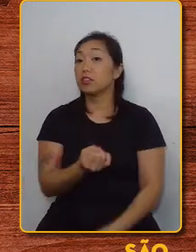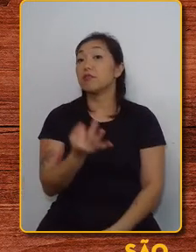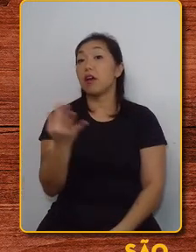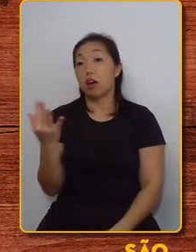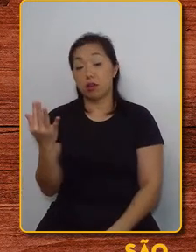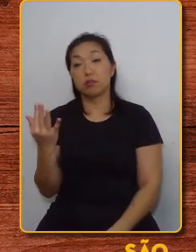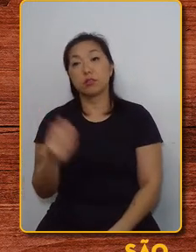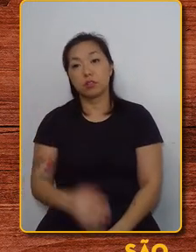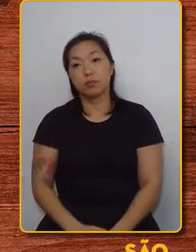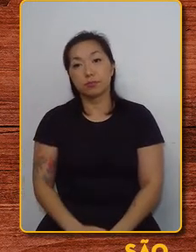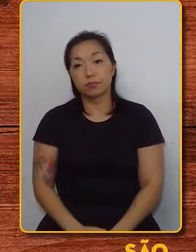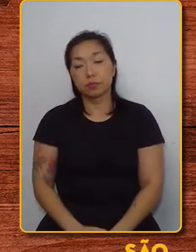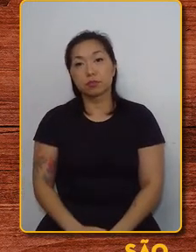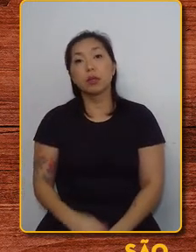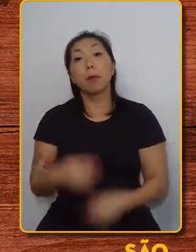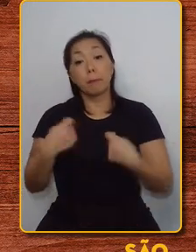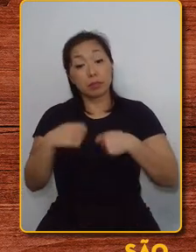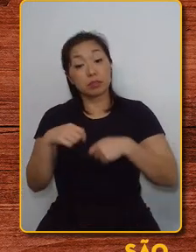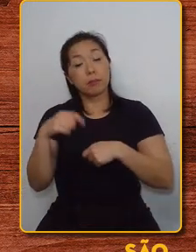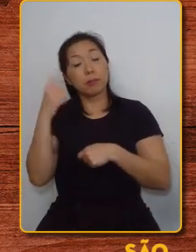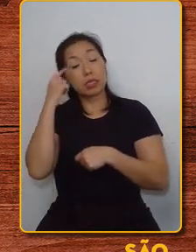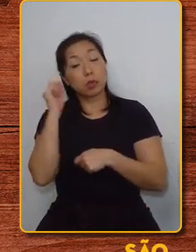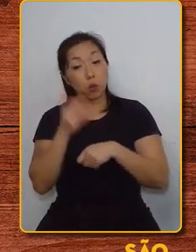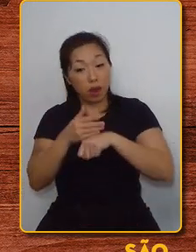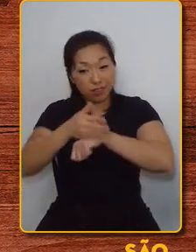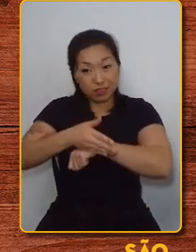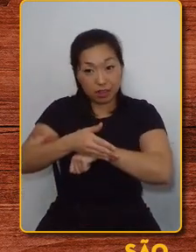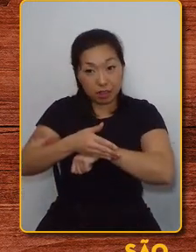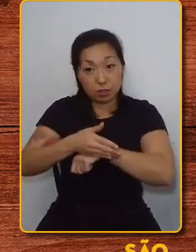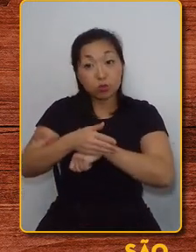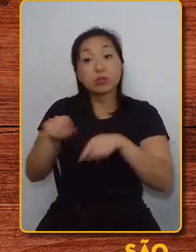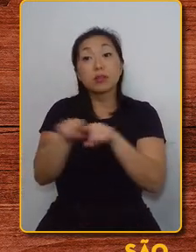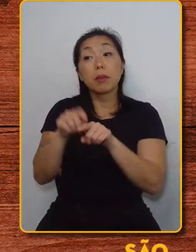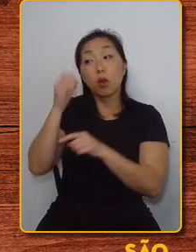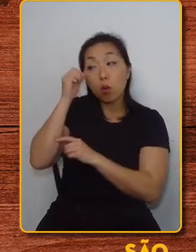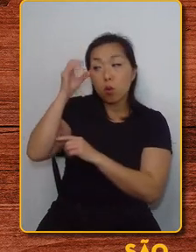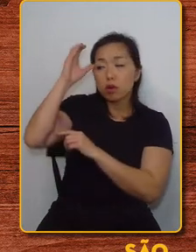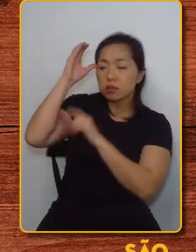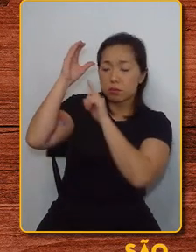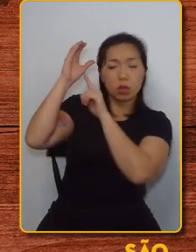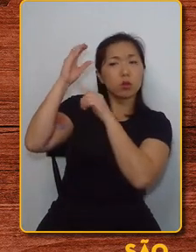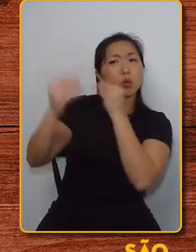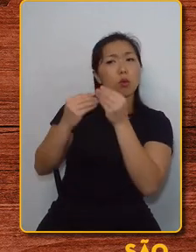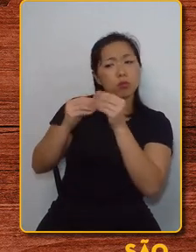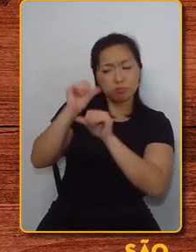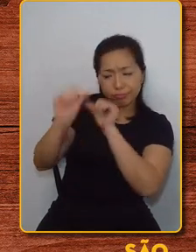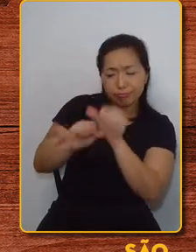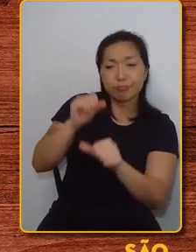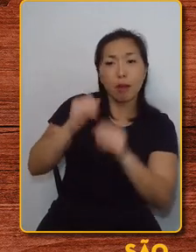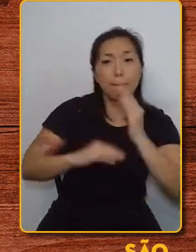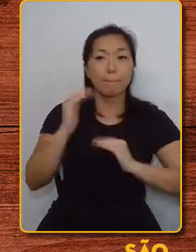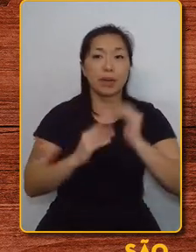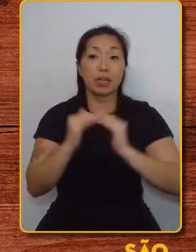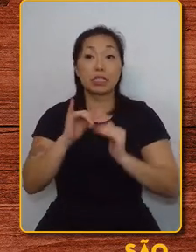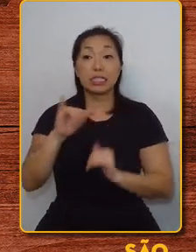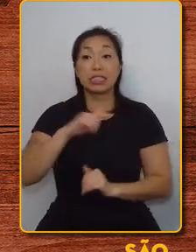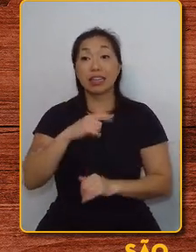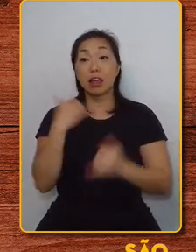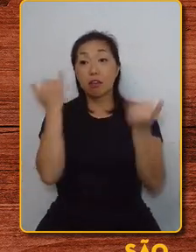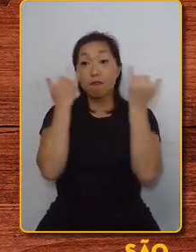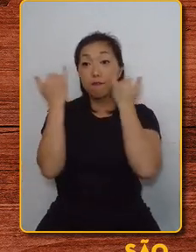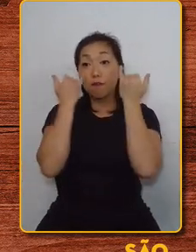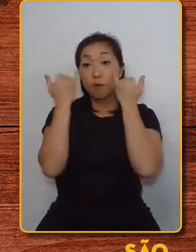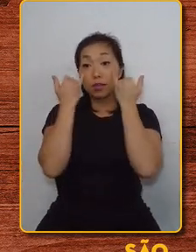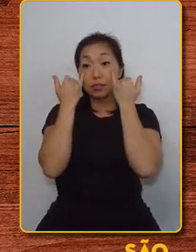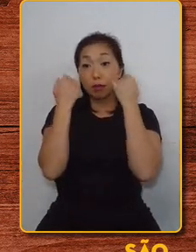com acesso da possibilidade de execução desse conhecimento. Porque se a pessoa só tem informação, mas ela não tem